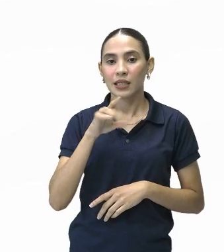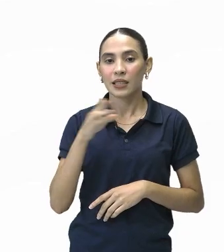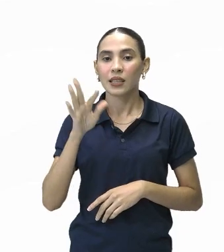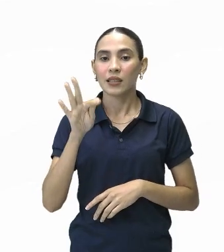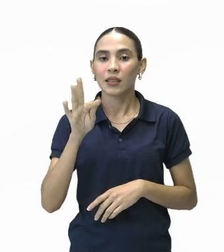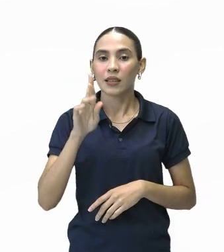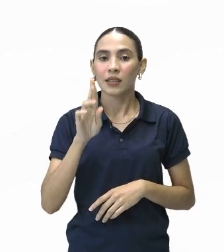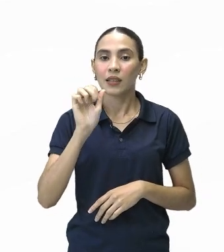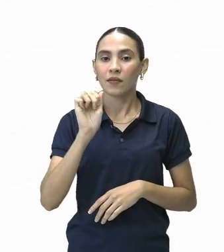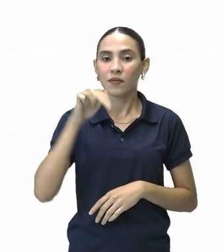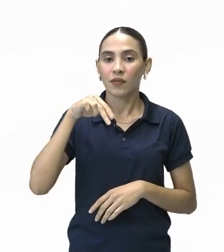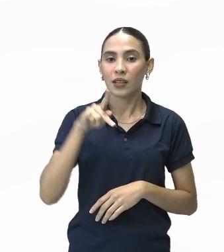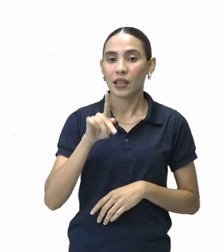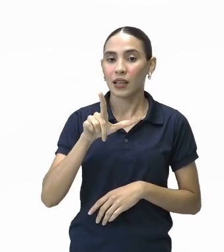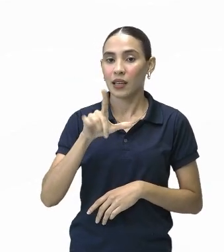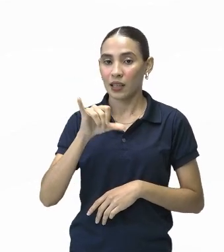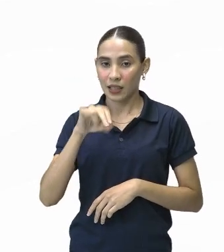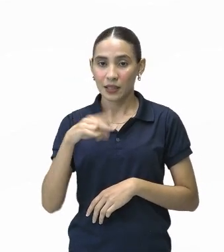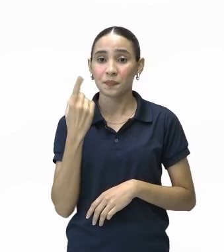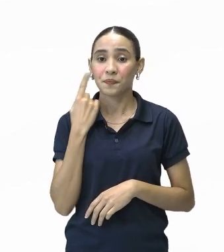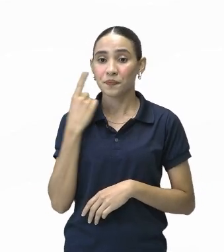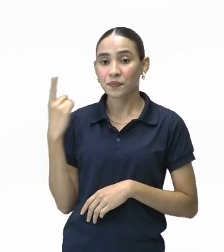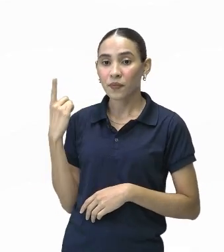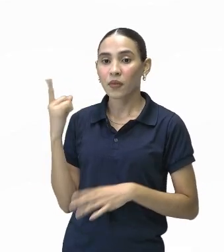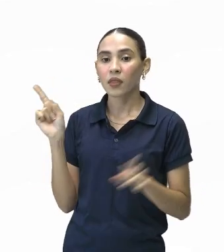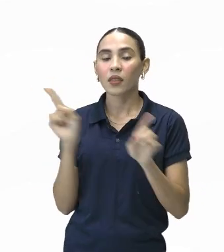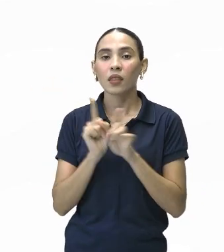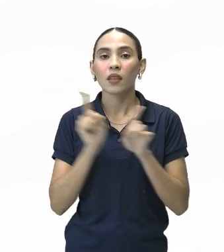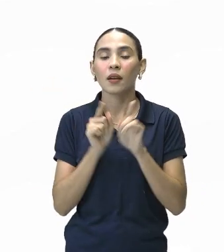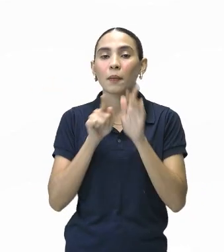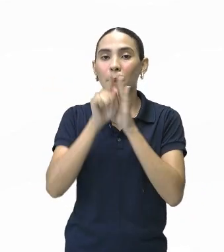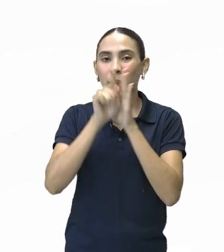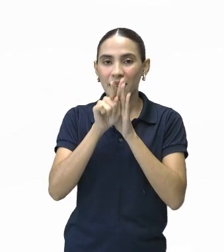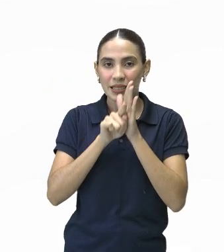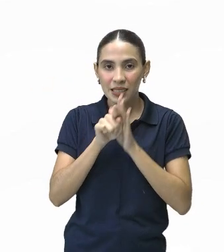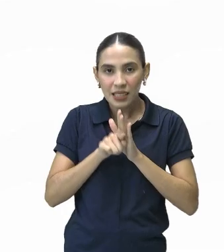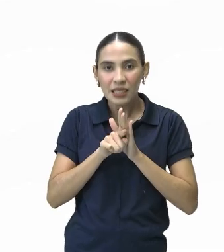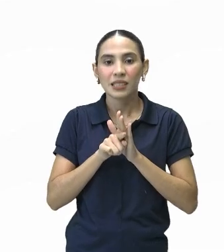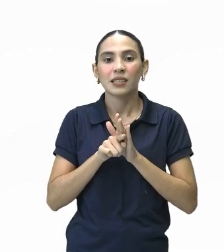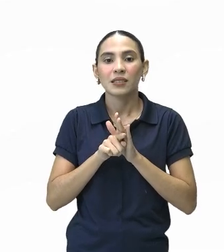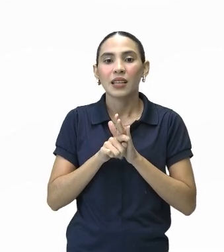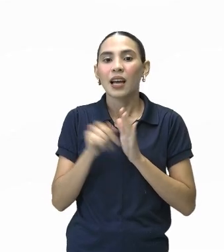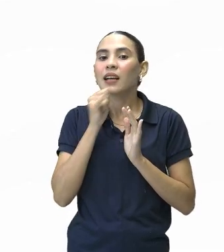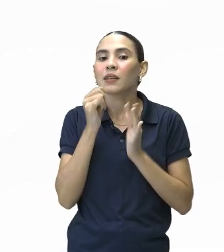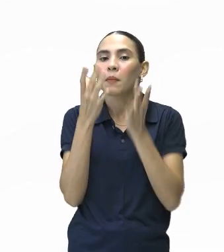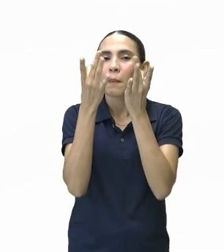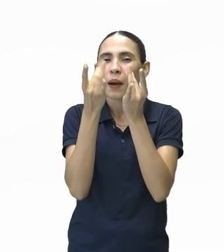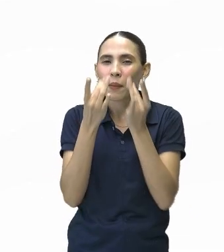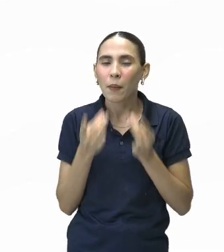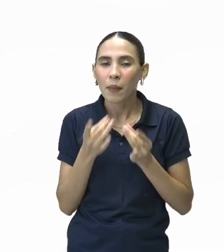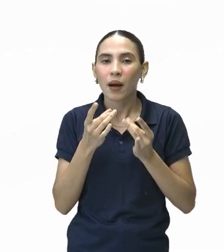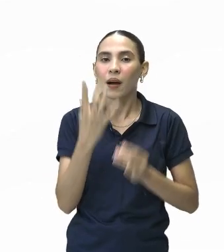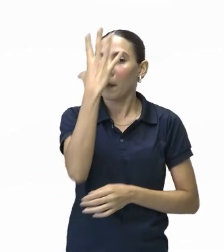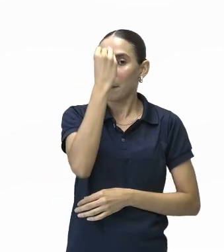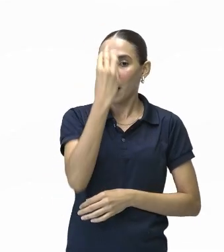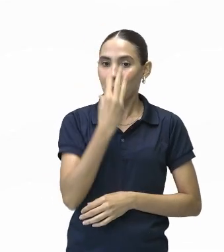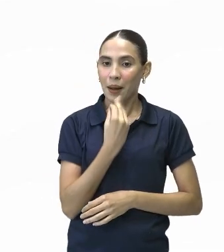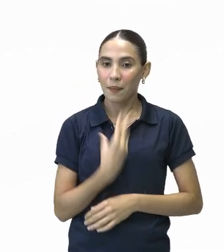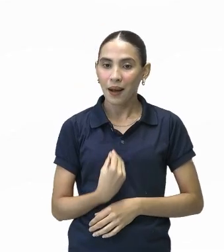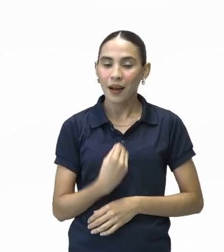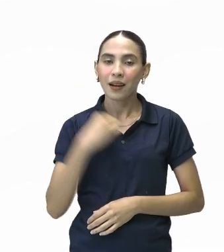Rosalind Franklin, né, suas pesquisas com difração de raio-x